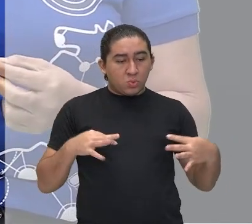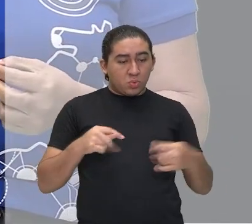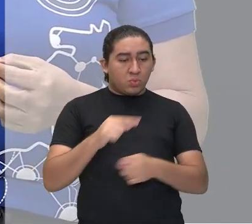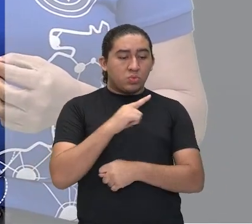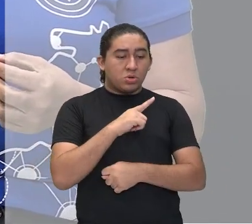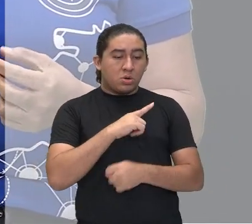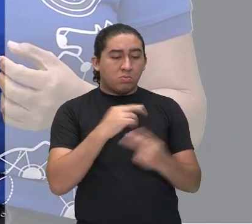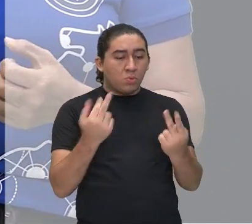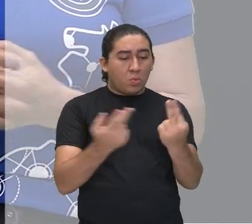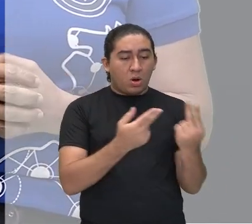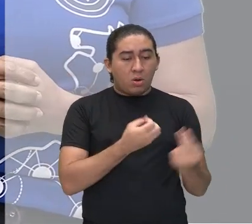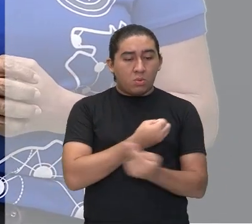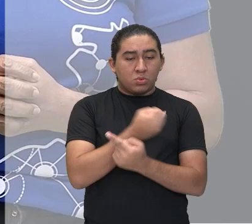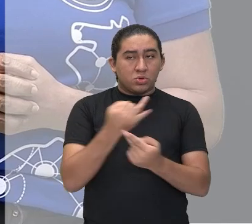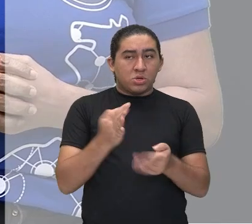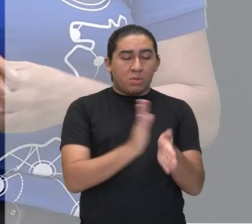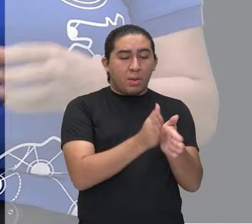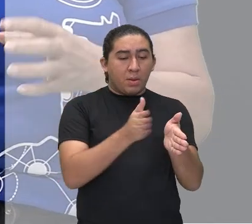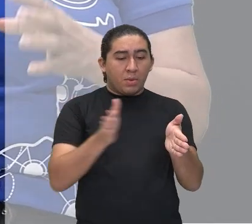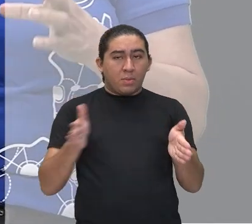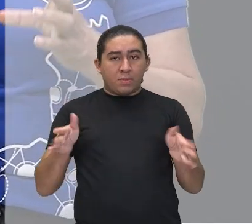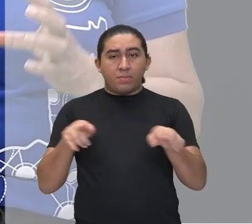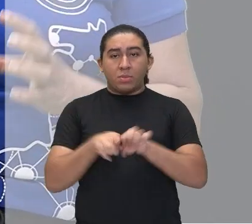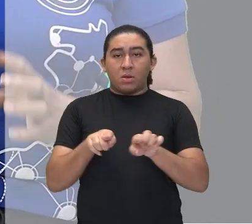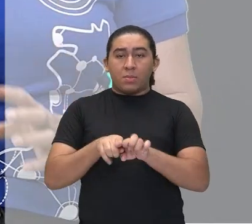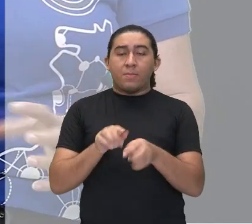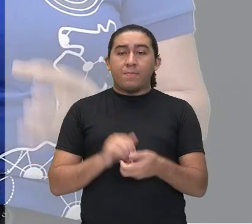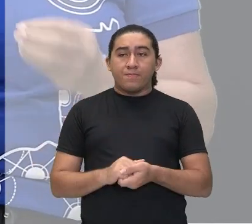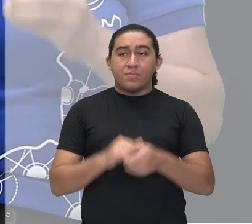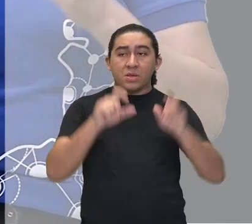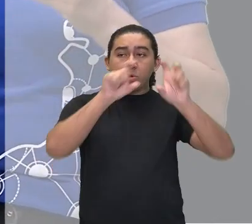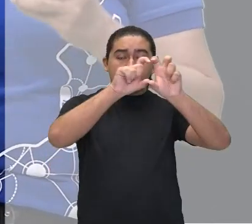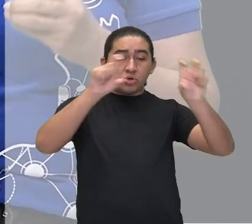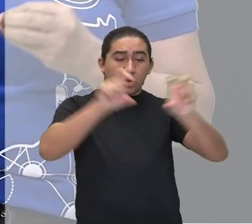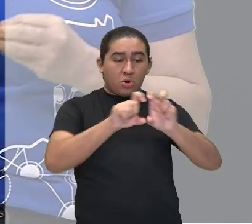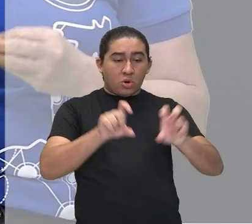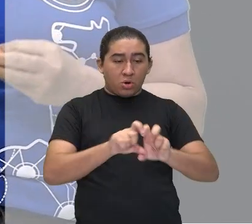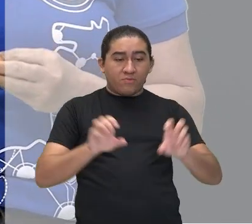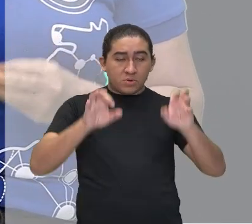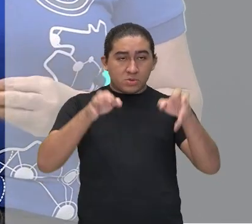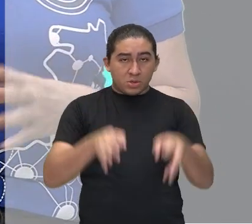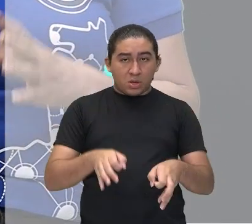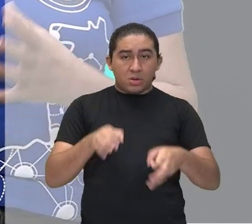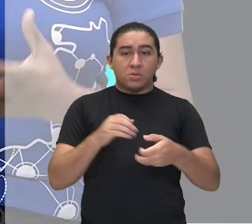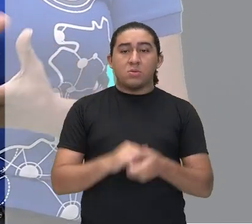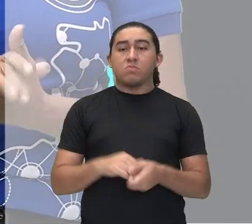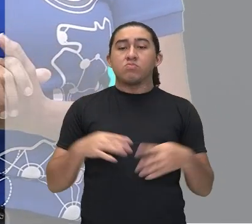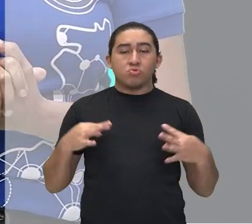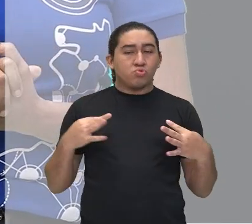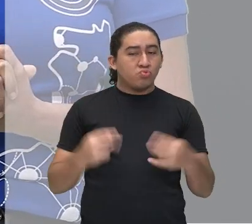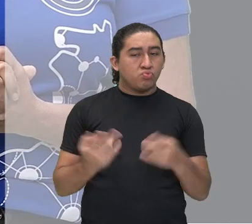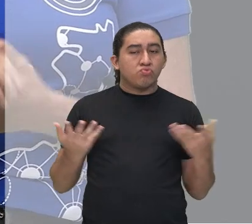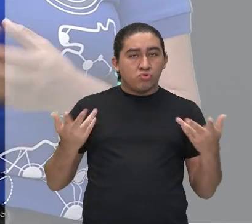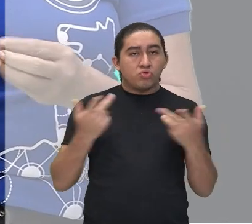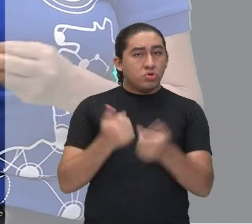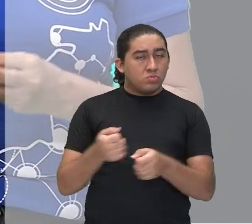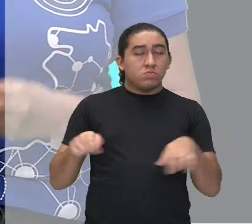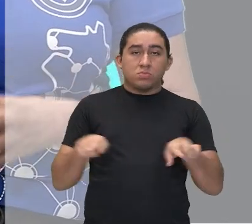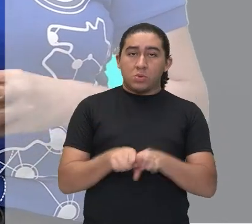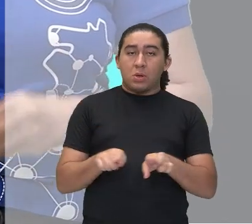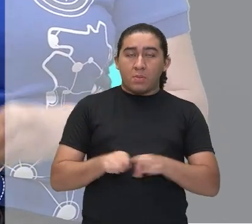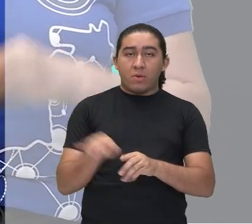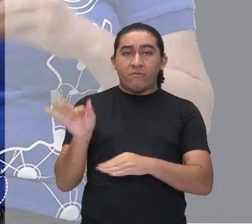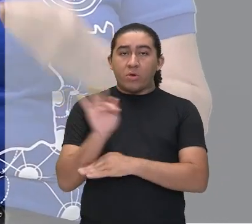mesmo total de sílabas. Então, as estrofes, né? Tudo bonitinho ali formada por